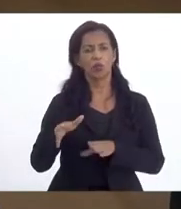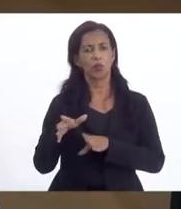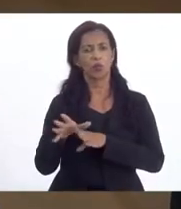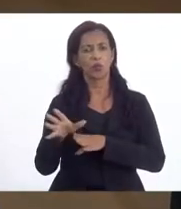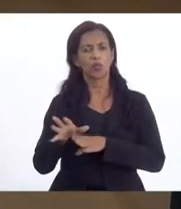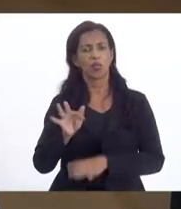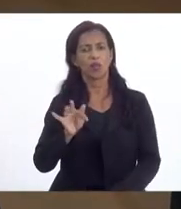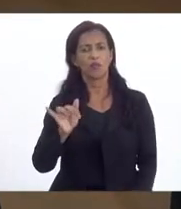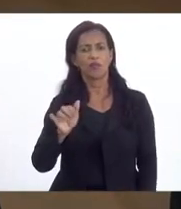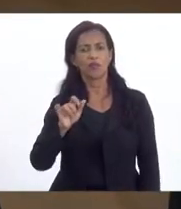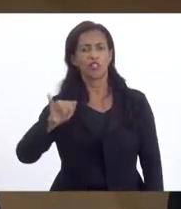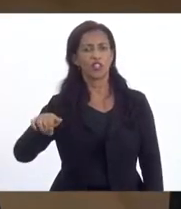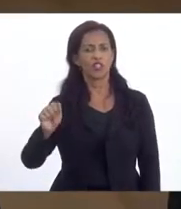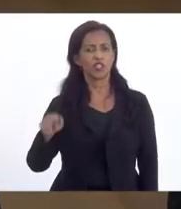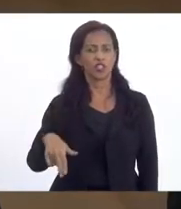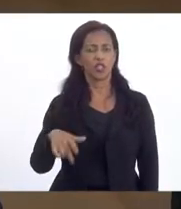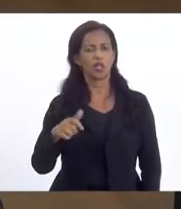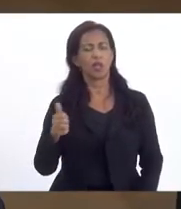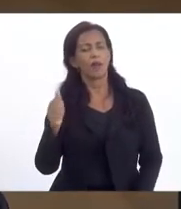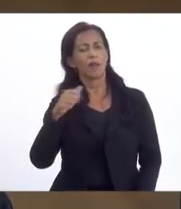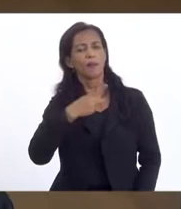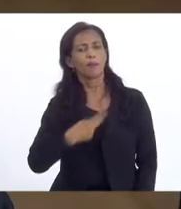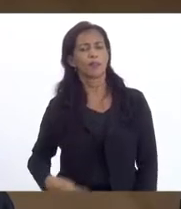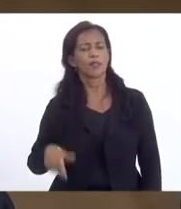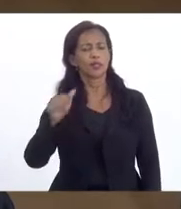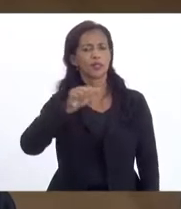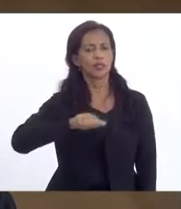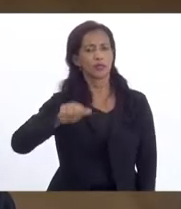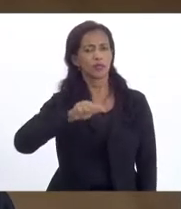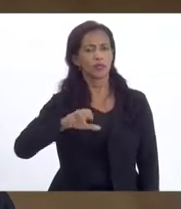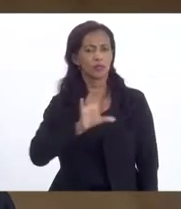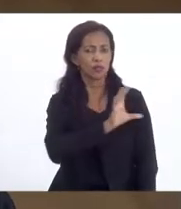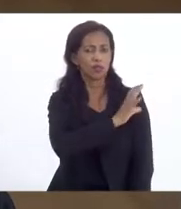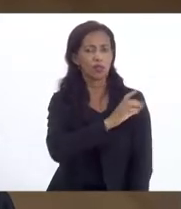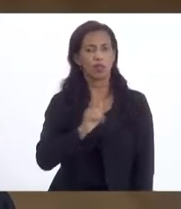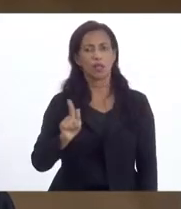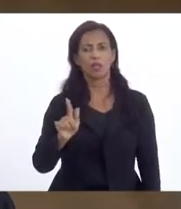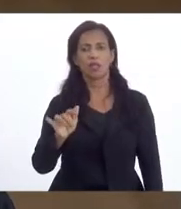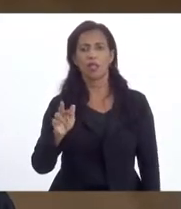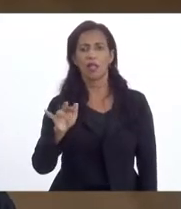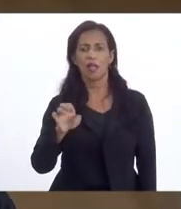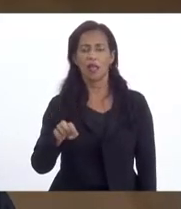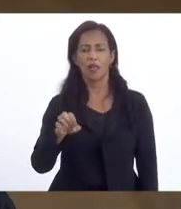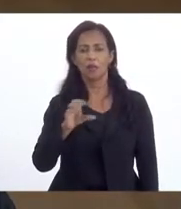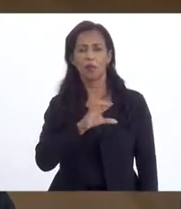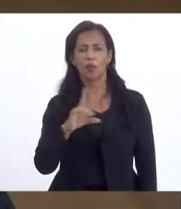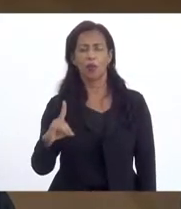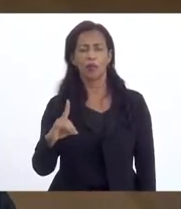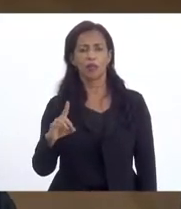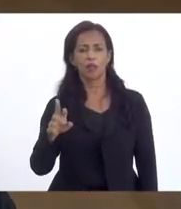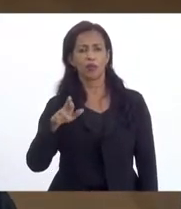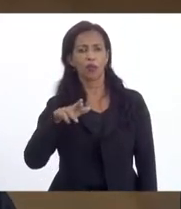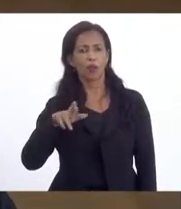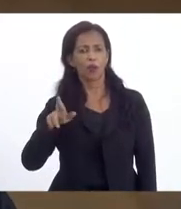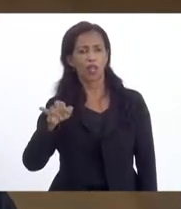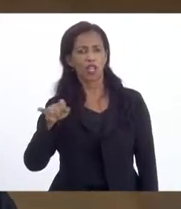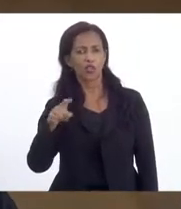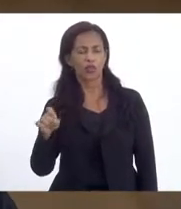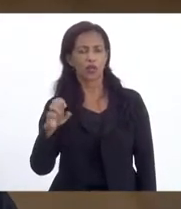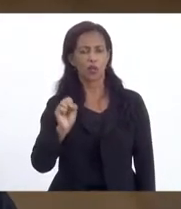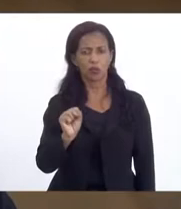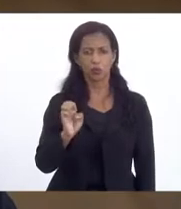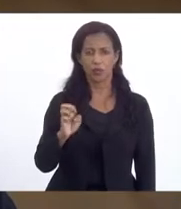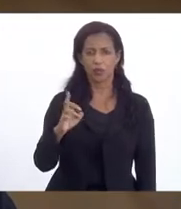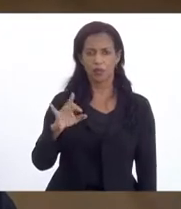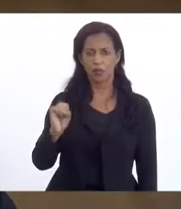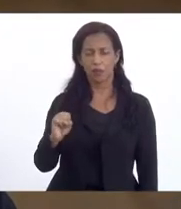da Firjan. Leonardo Cássio de Abreu, presidente da Associação Comercial e Industrial de Campos. Guilherme Reis, coordenador regional do SEBRAE do Norte